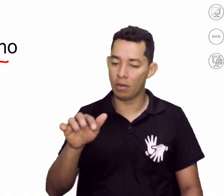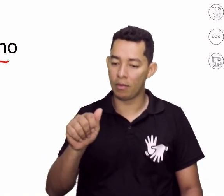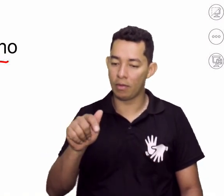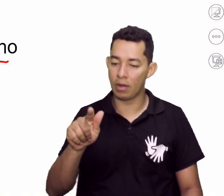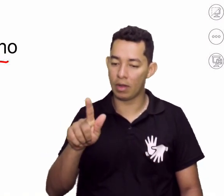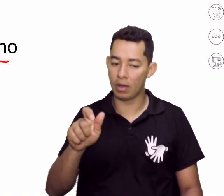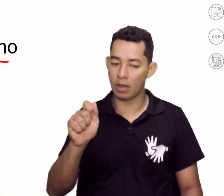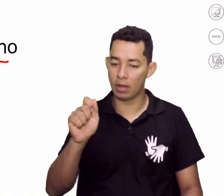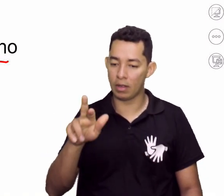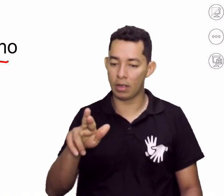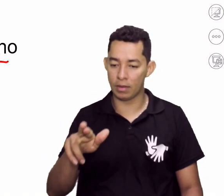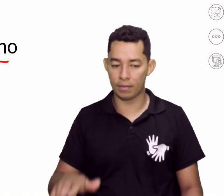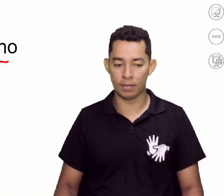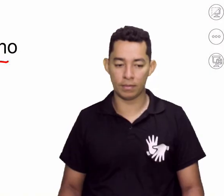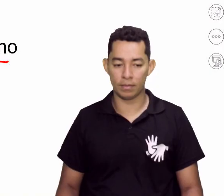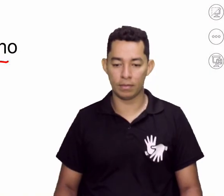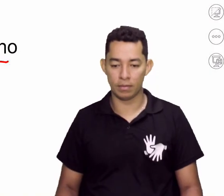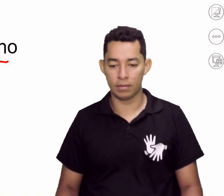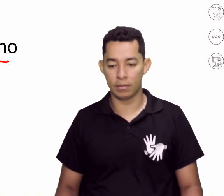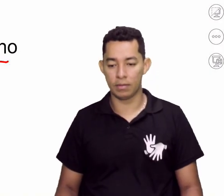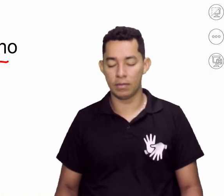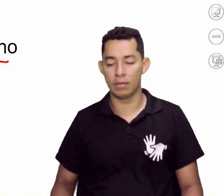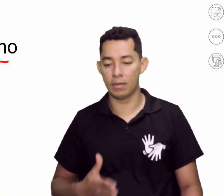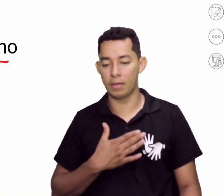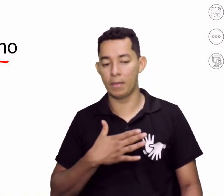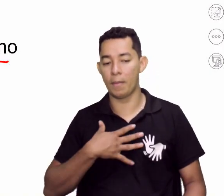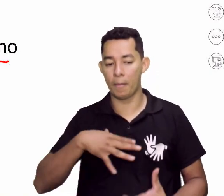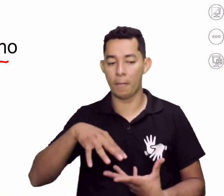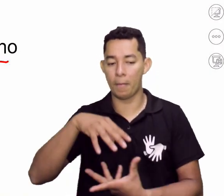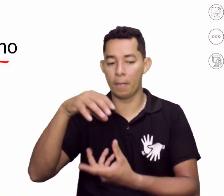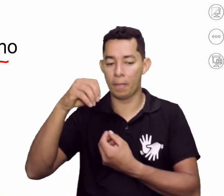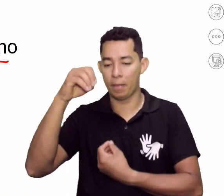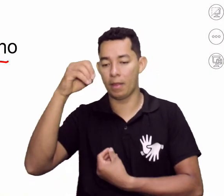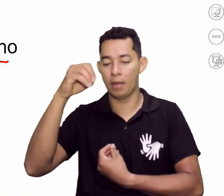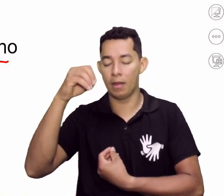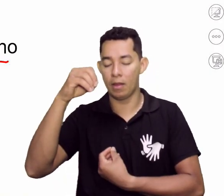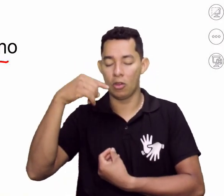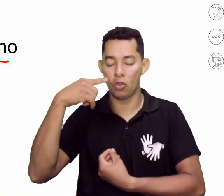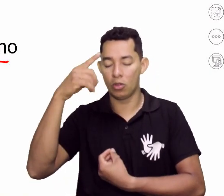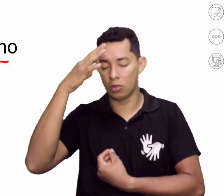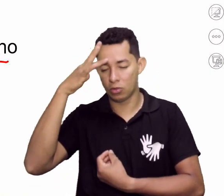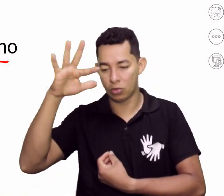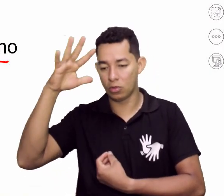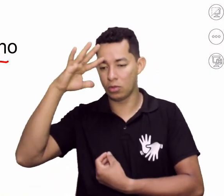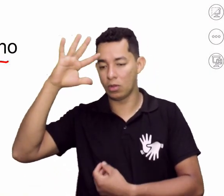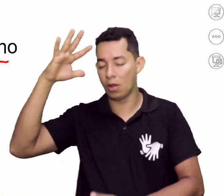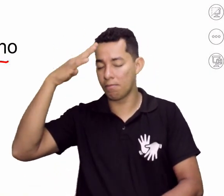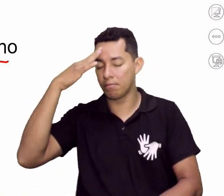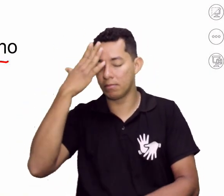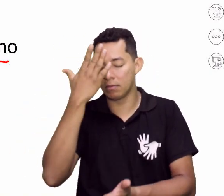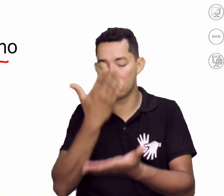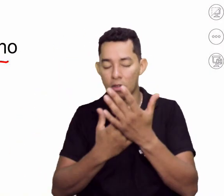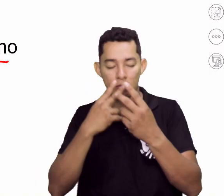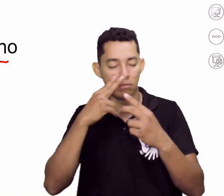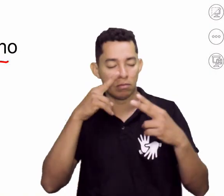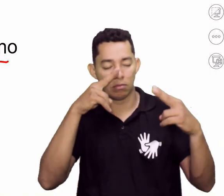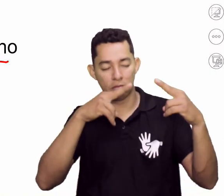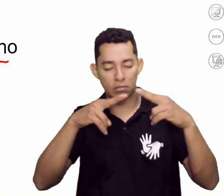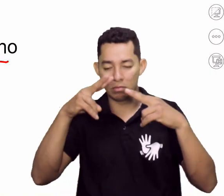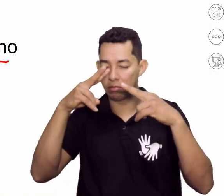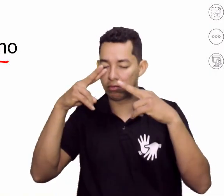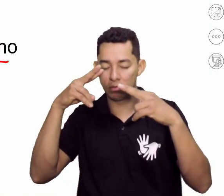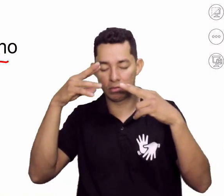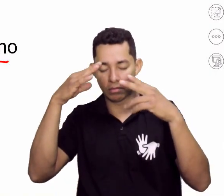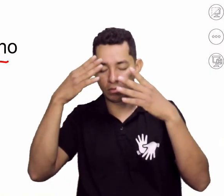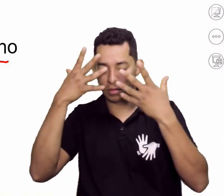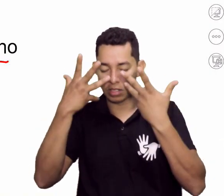Ser a Arte. Minha alma de sonhar-te está perdida, meus olhos andam cegos de te ver. E